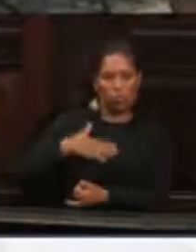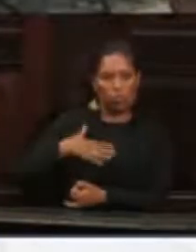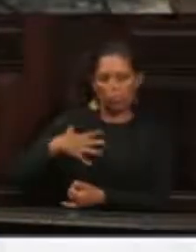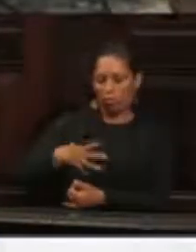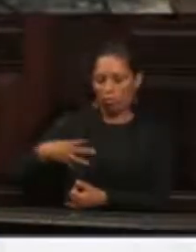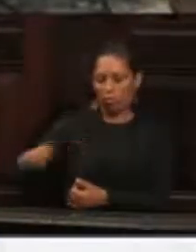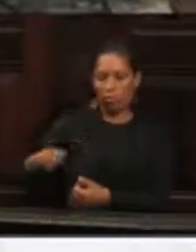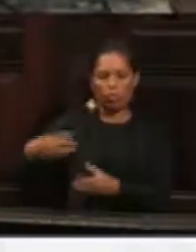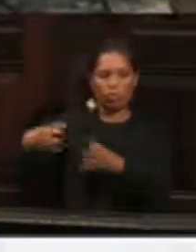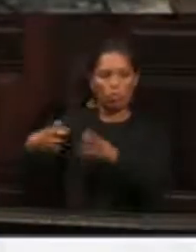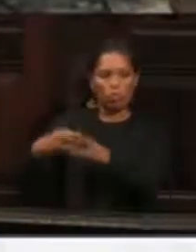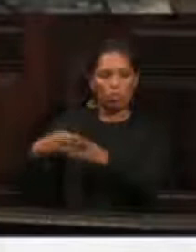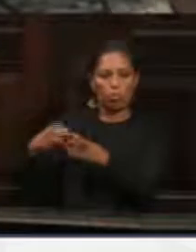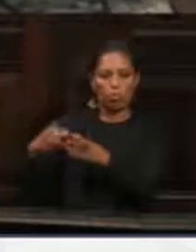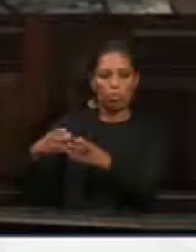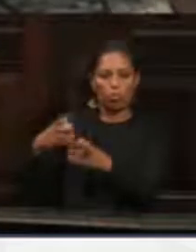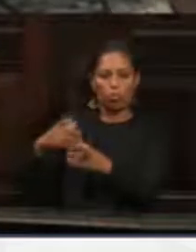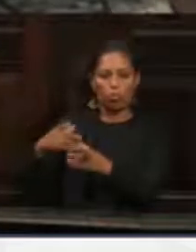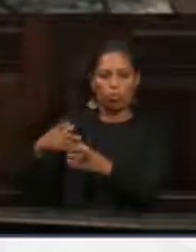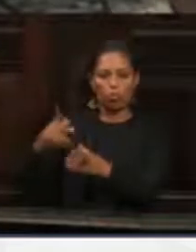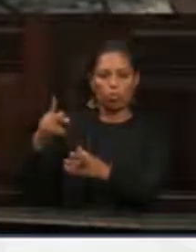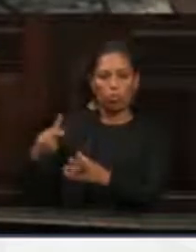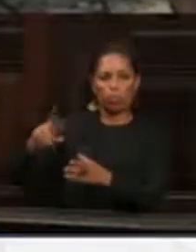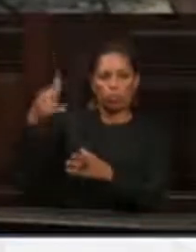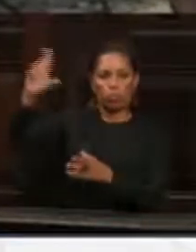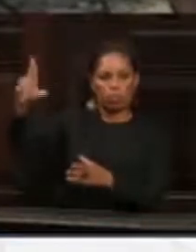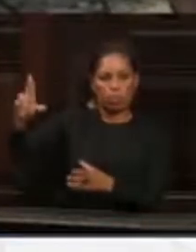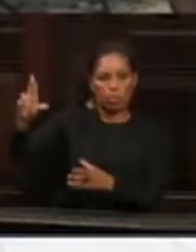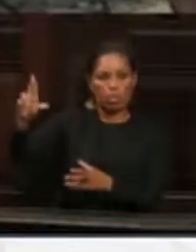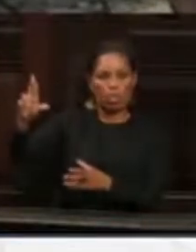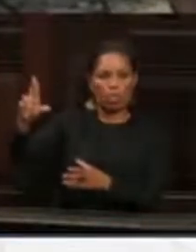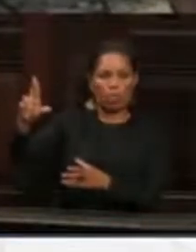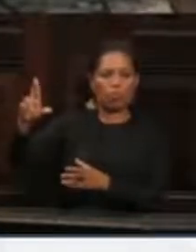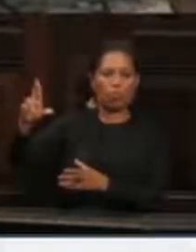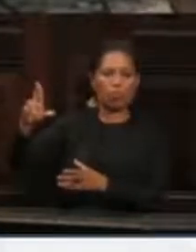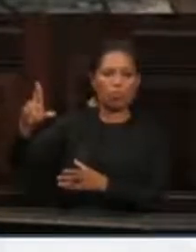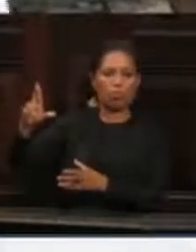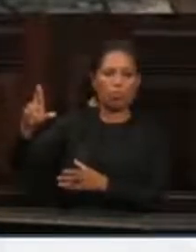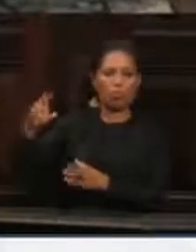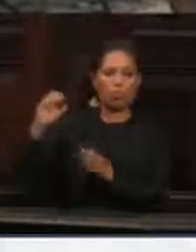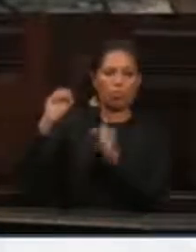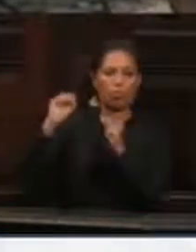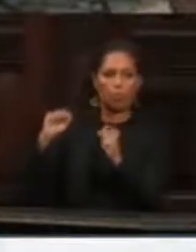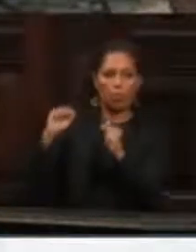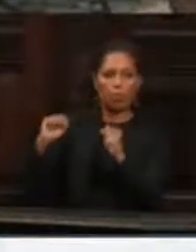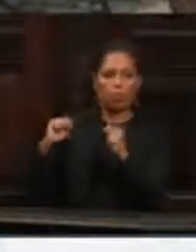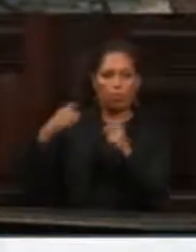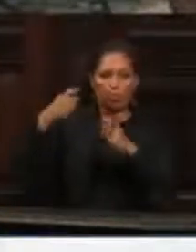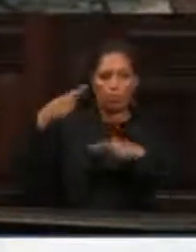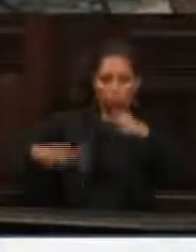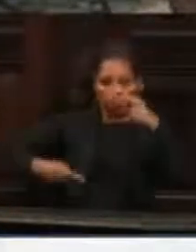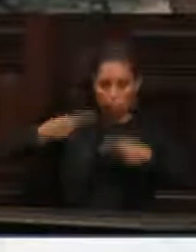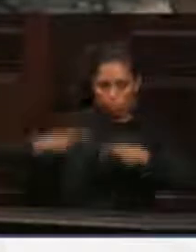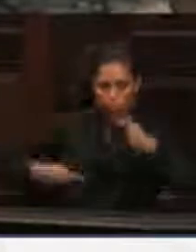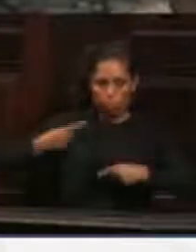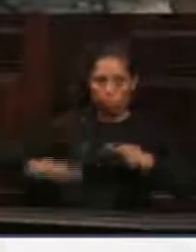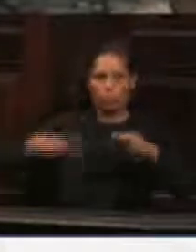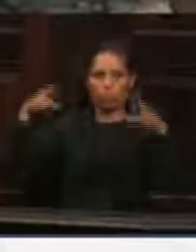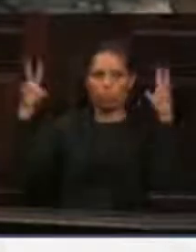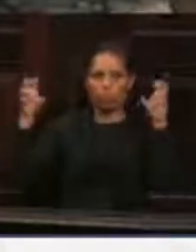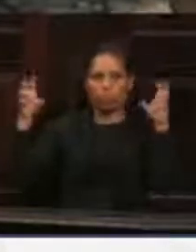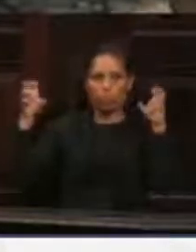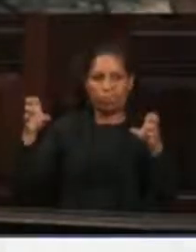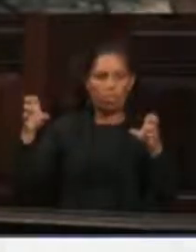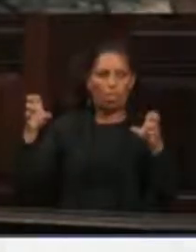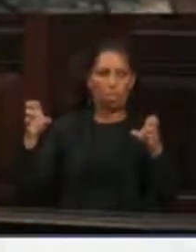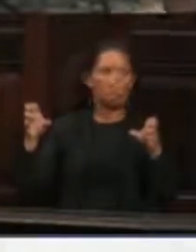de Líderes, matérias como essa, que tem uma amplitude maior, podem ser discutidas mesmo que não esteja no tema da